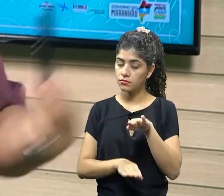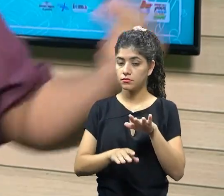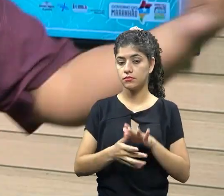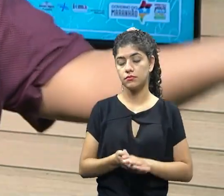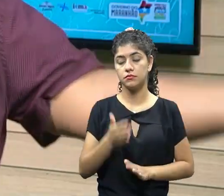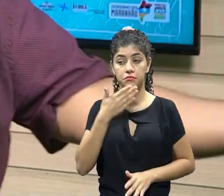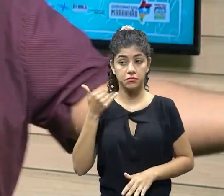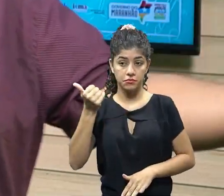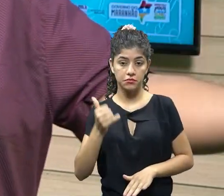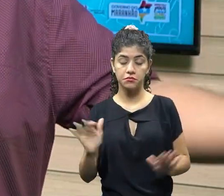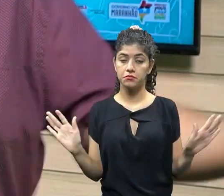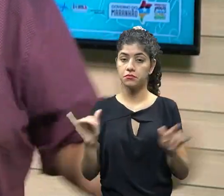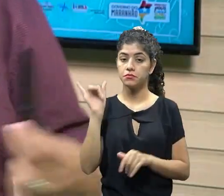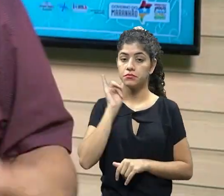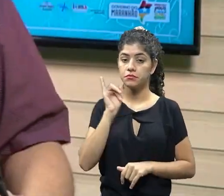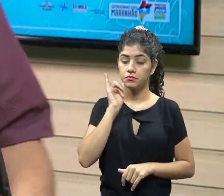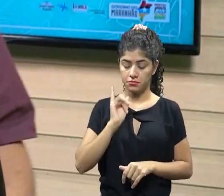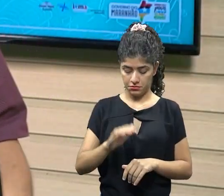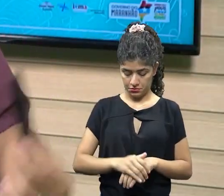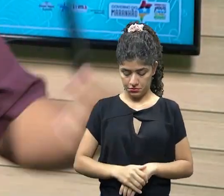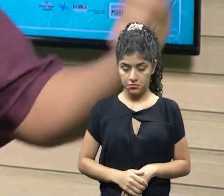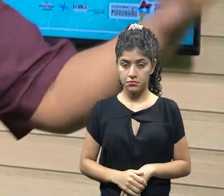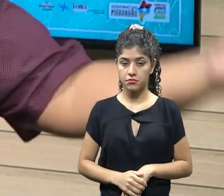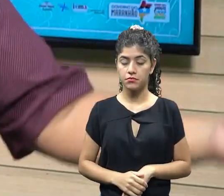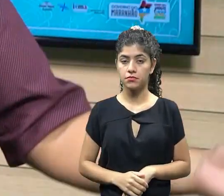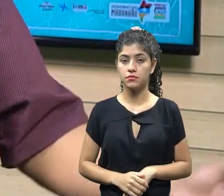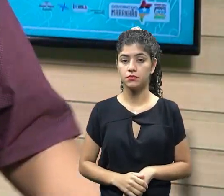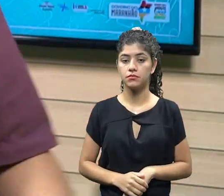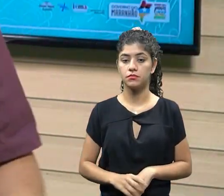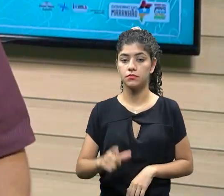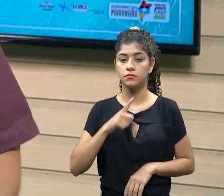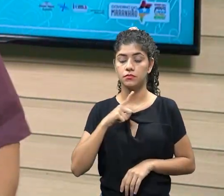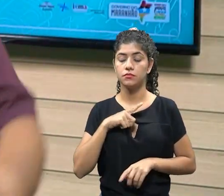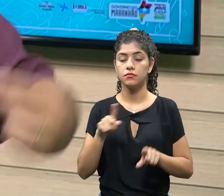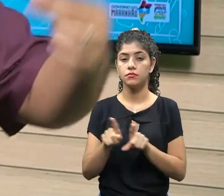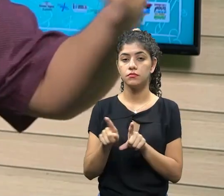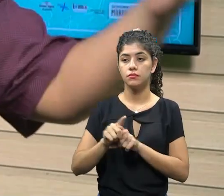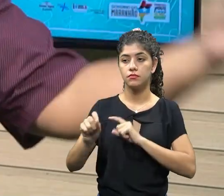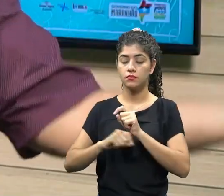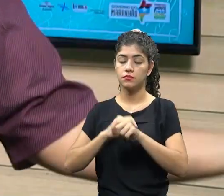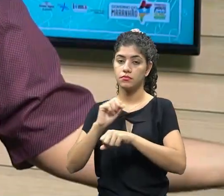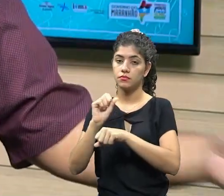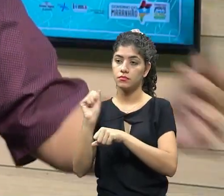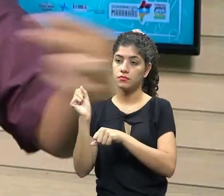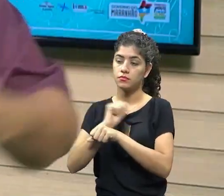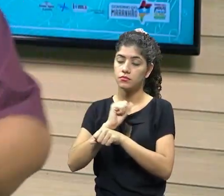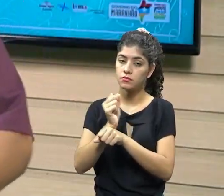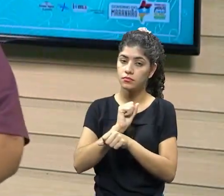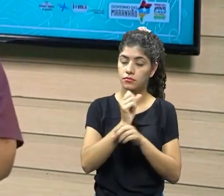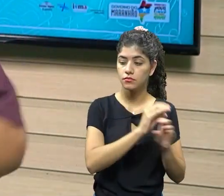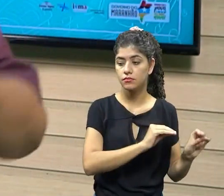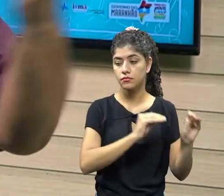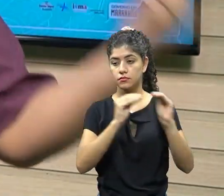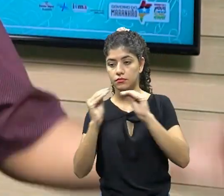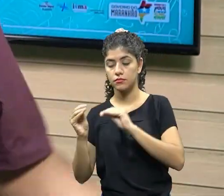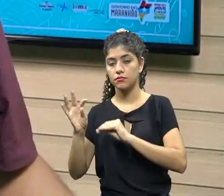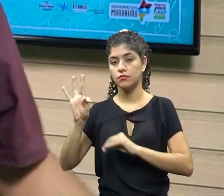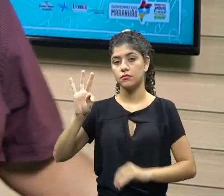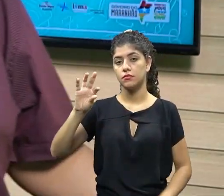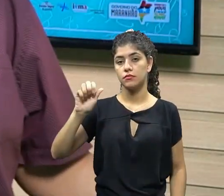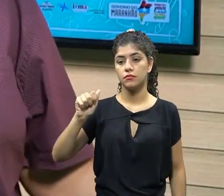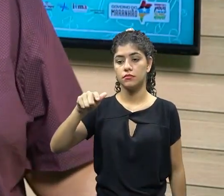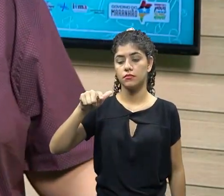exemplo, dentro desse custo de fornecedor, ainda tem o de transporte, ou algumas taxas, se é importado, se